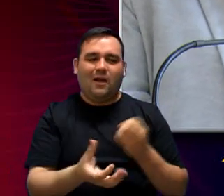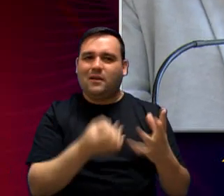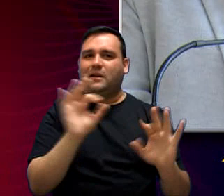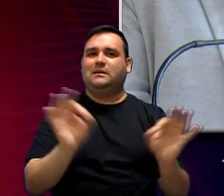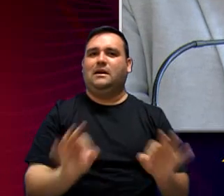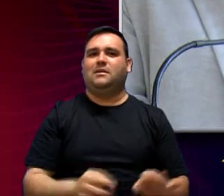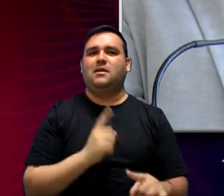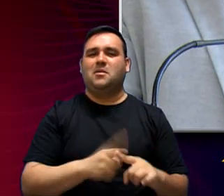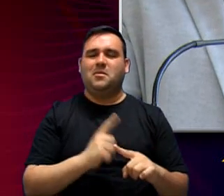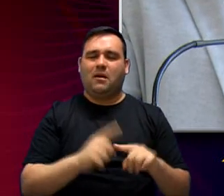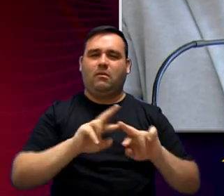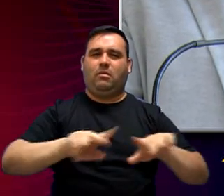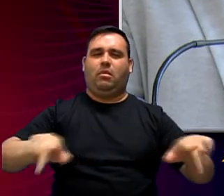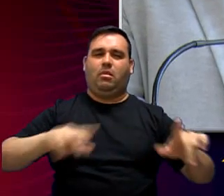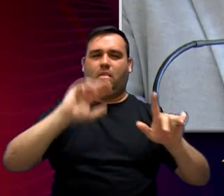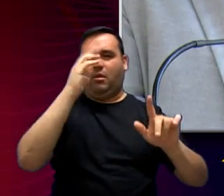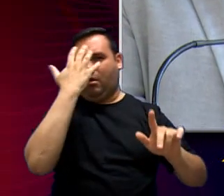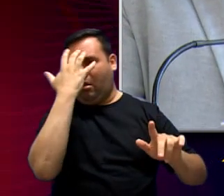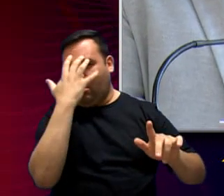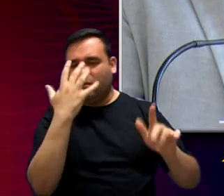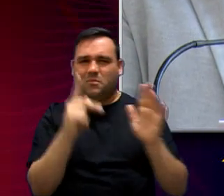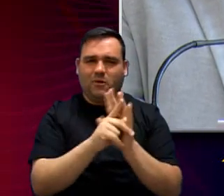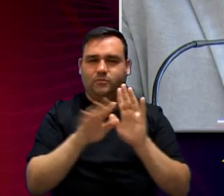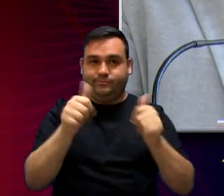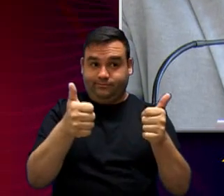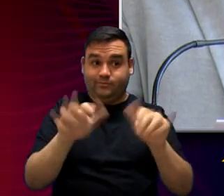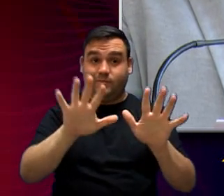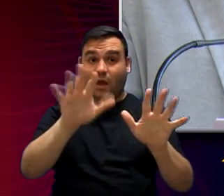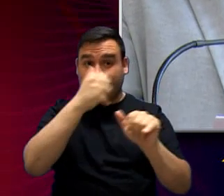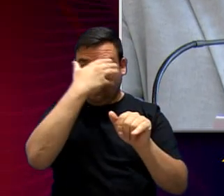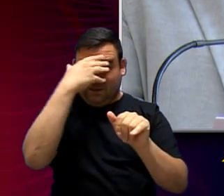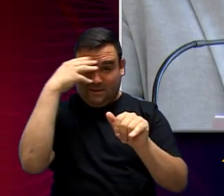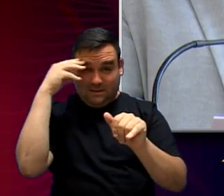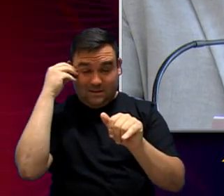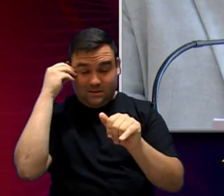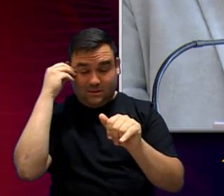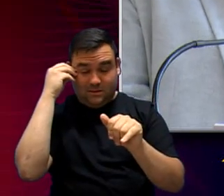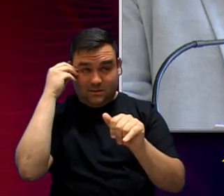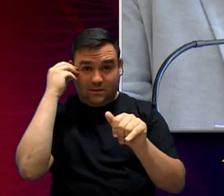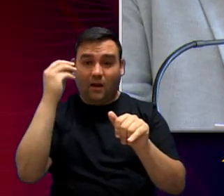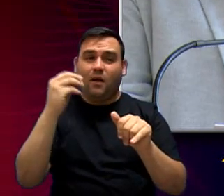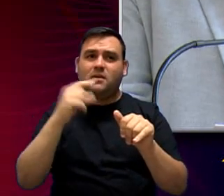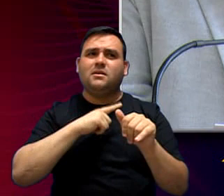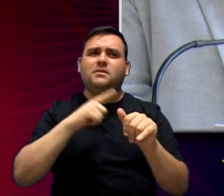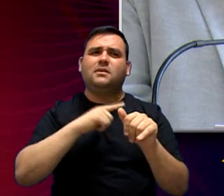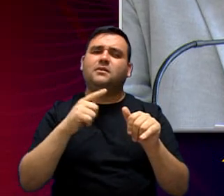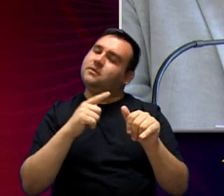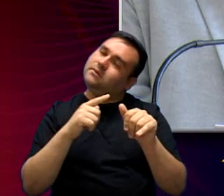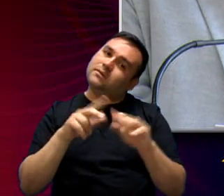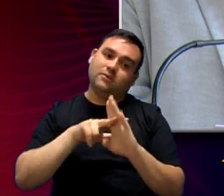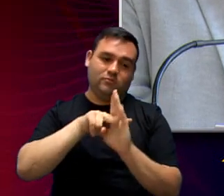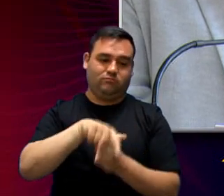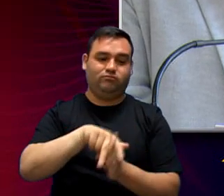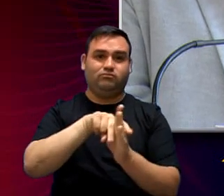causa do carnaval, porque não sei o que é de carnaval. Mas se esquecem do nosso